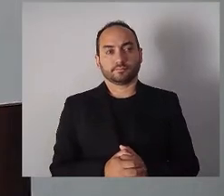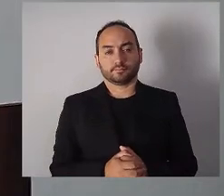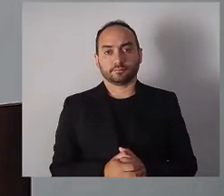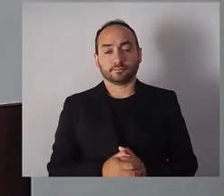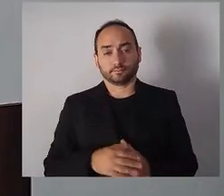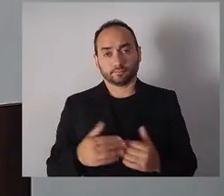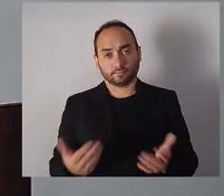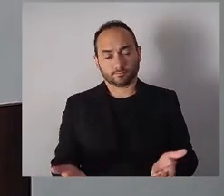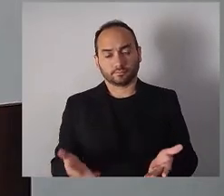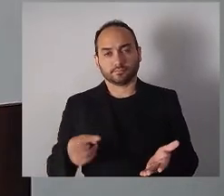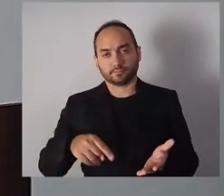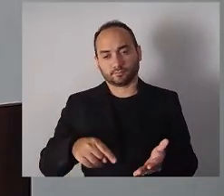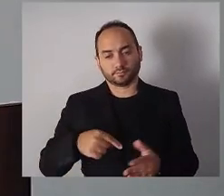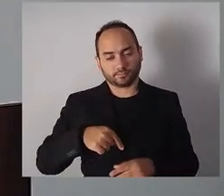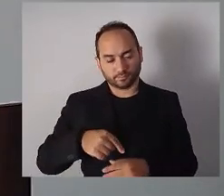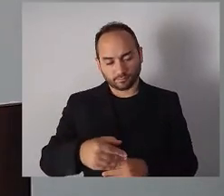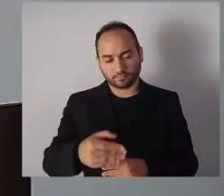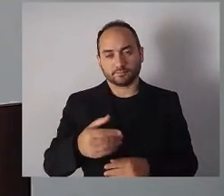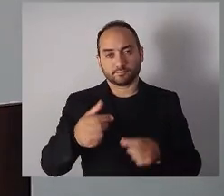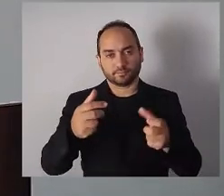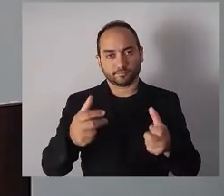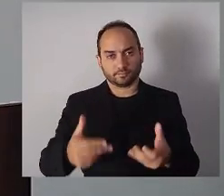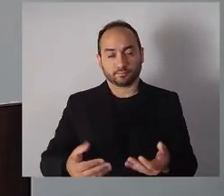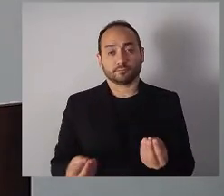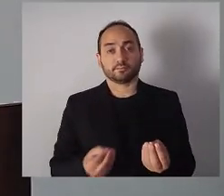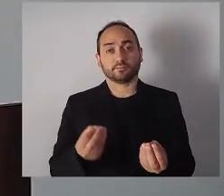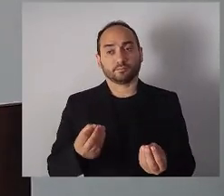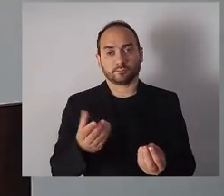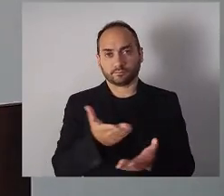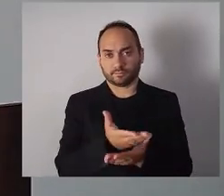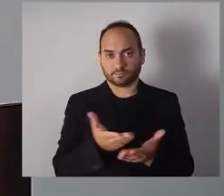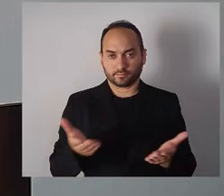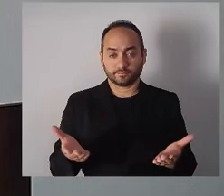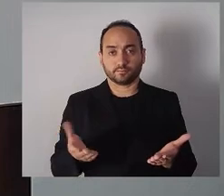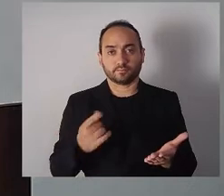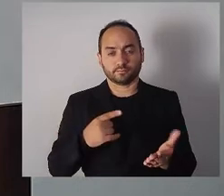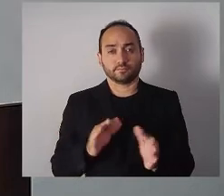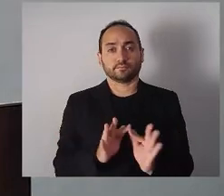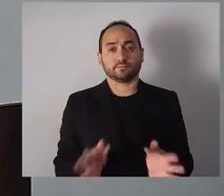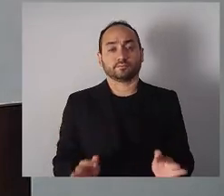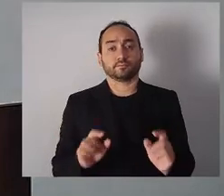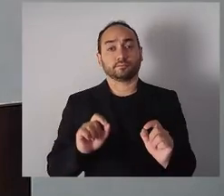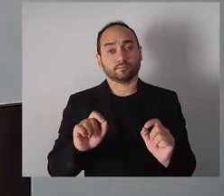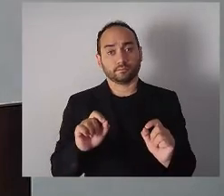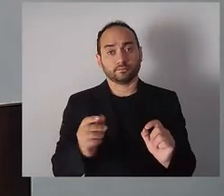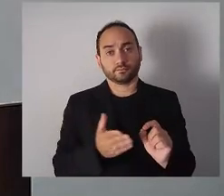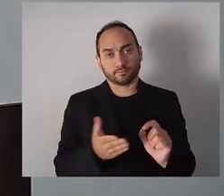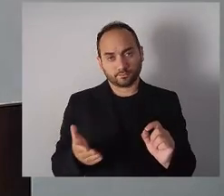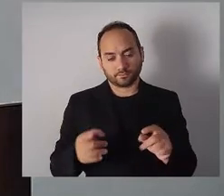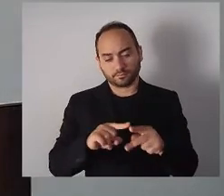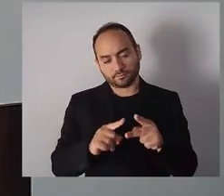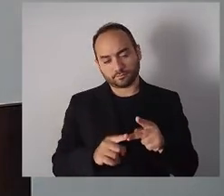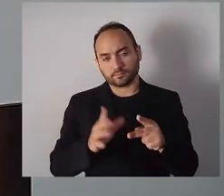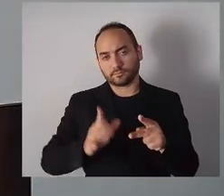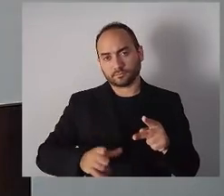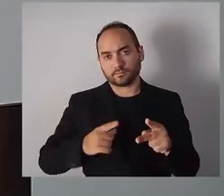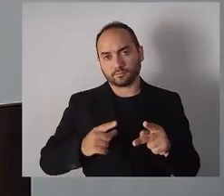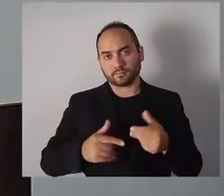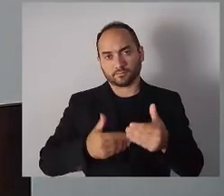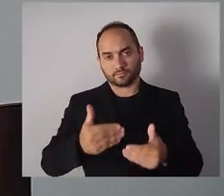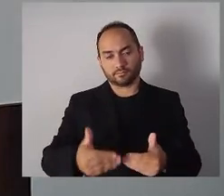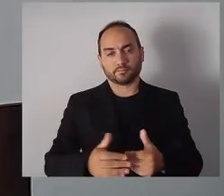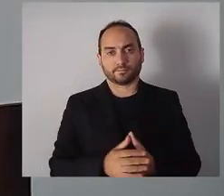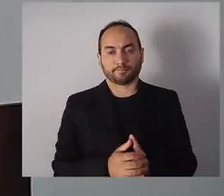Sendo assim, eu vou passar a destacar aqui com vossas excelências, brevemente, essas duas hipóteses de justa causa